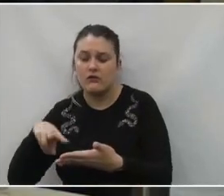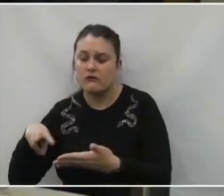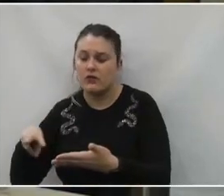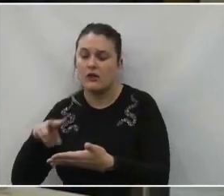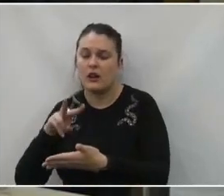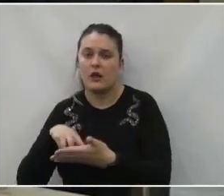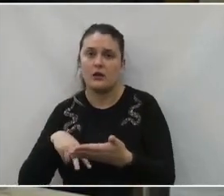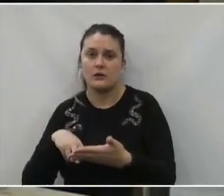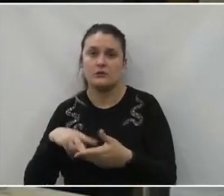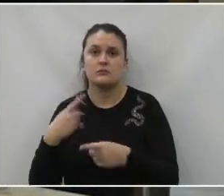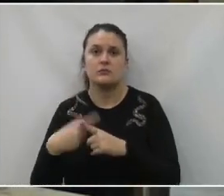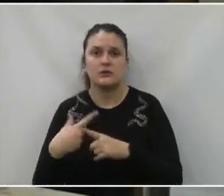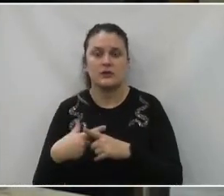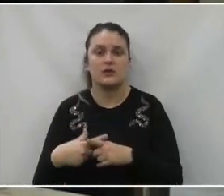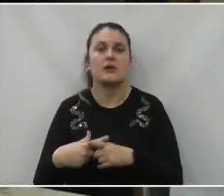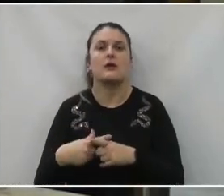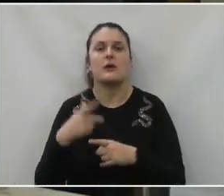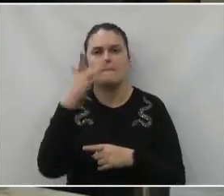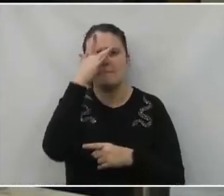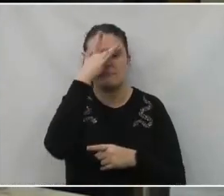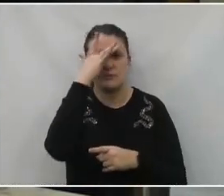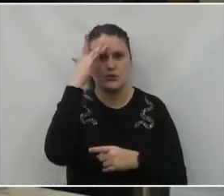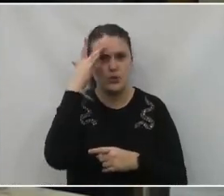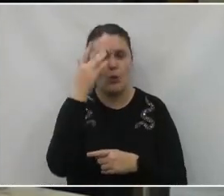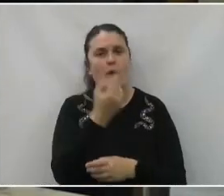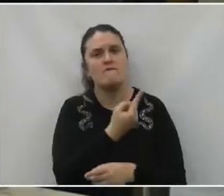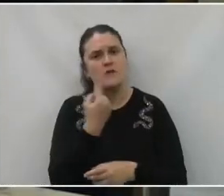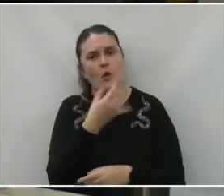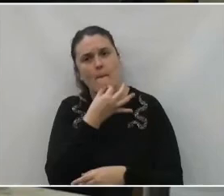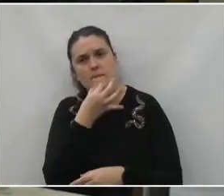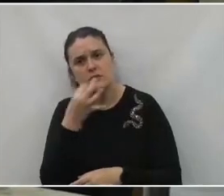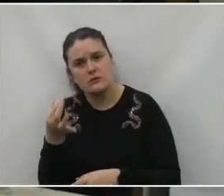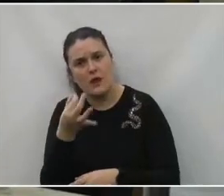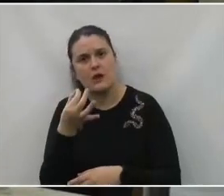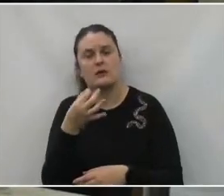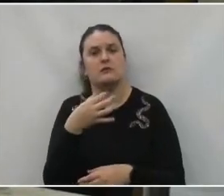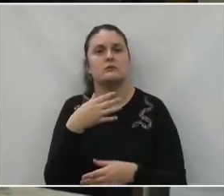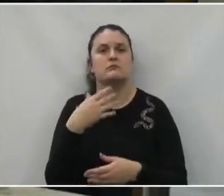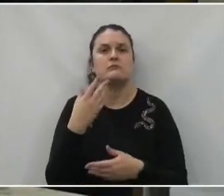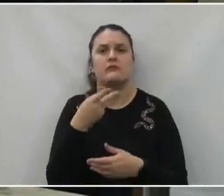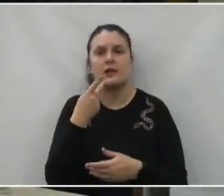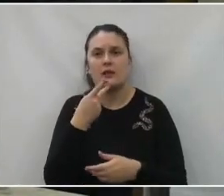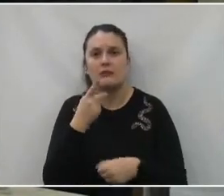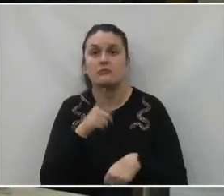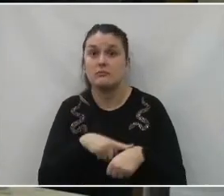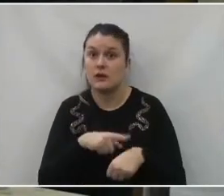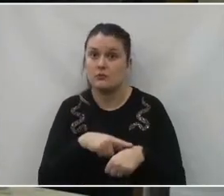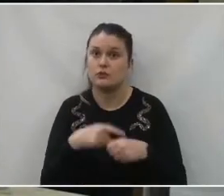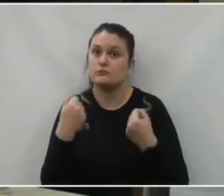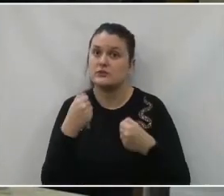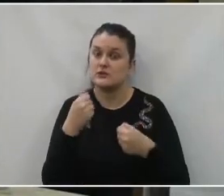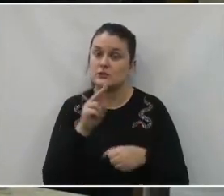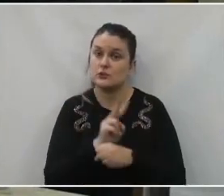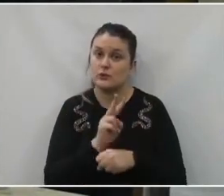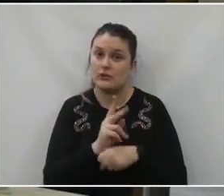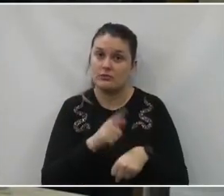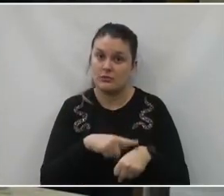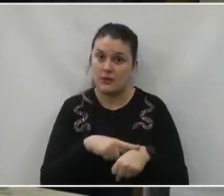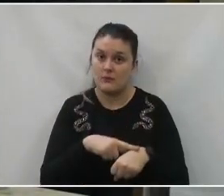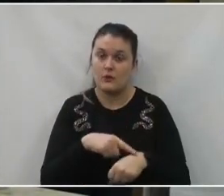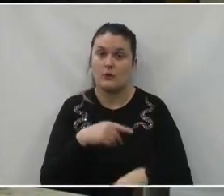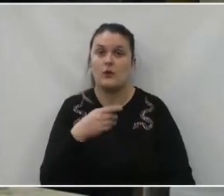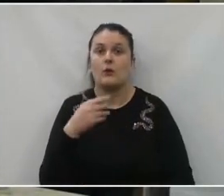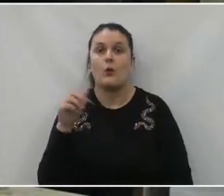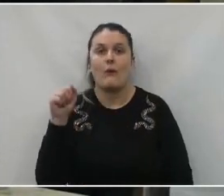foi procurado o do seu bairro, enfim, poder opinar e oferecer sugestões em tempo, conforme falou aqui o André,